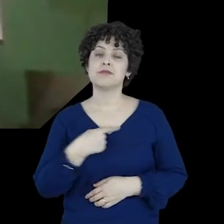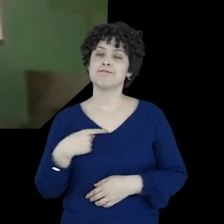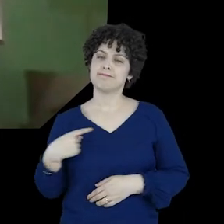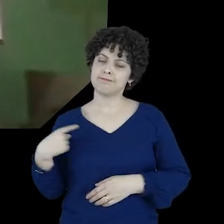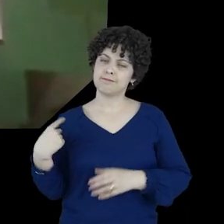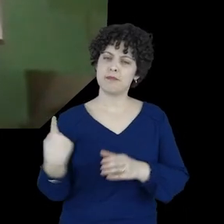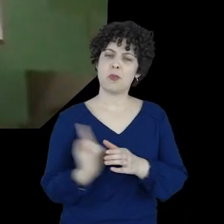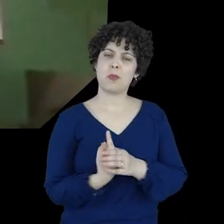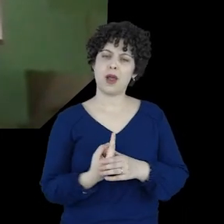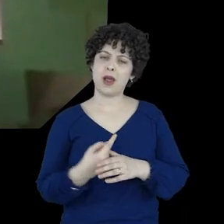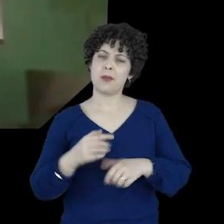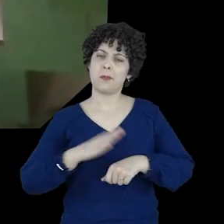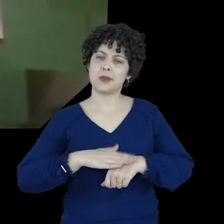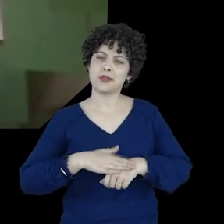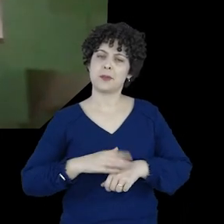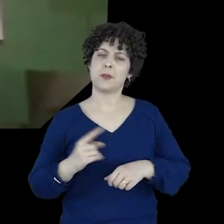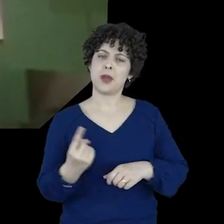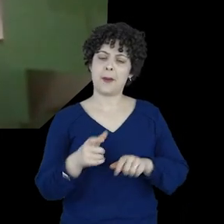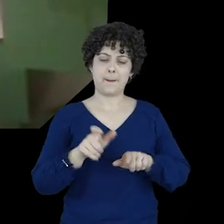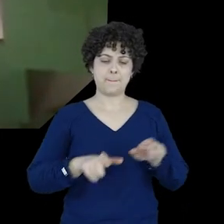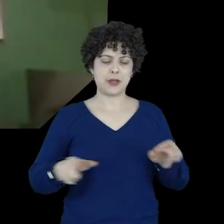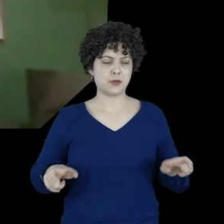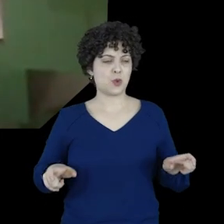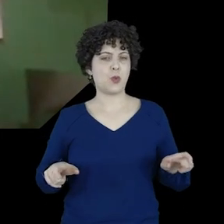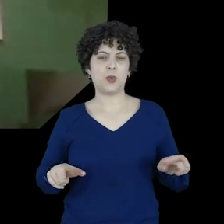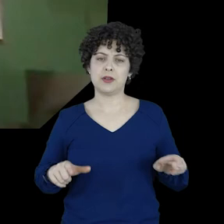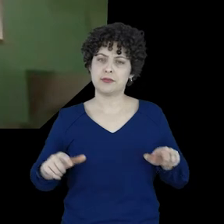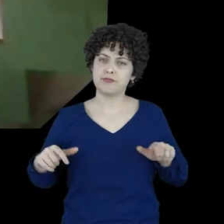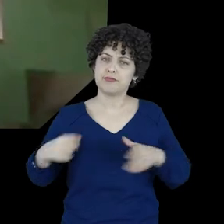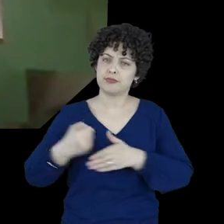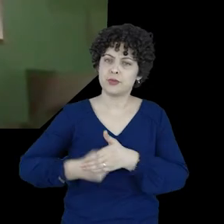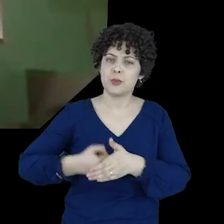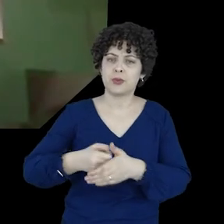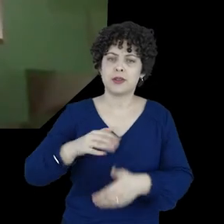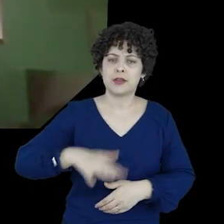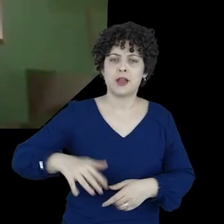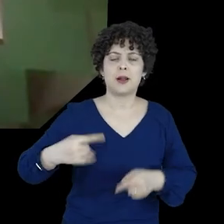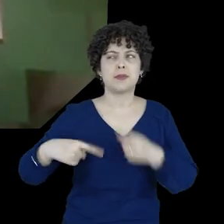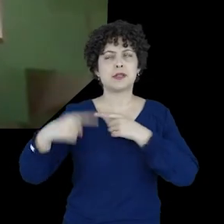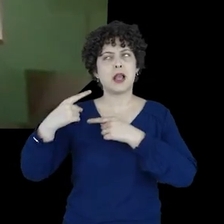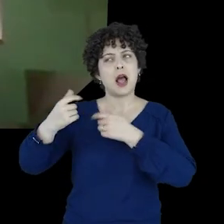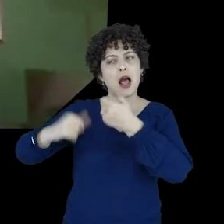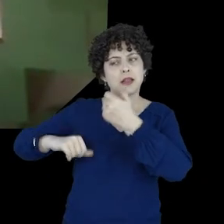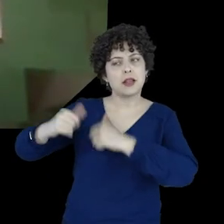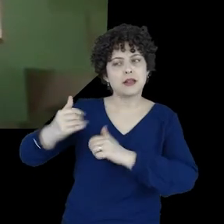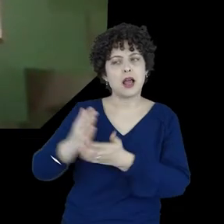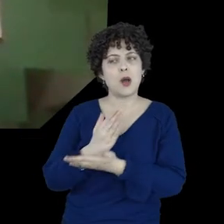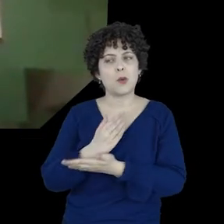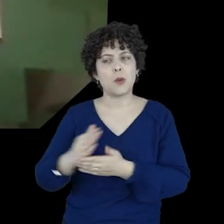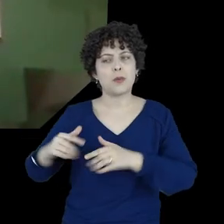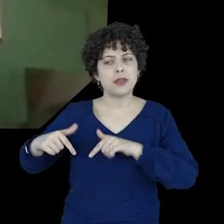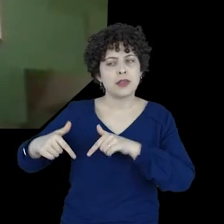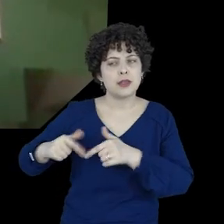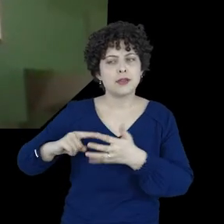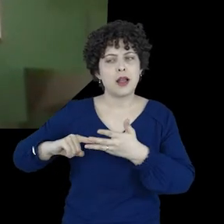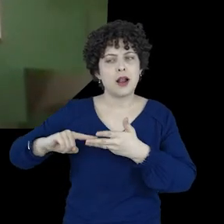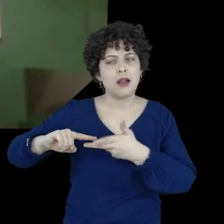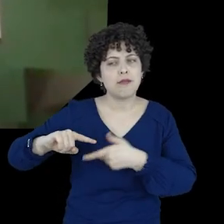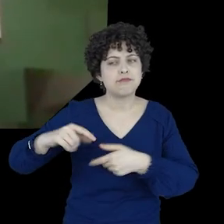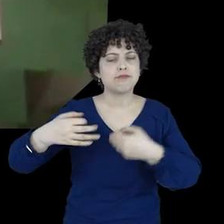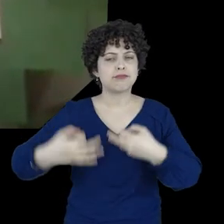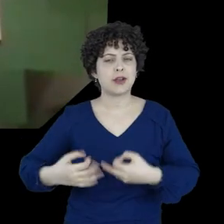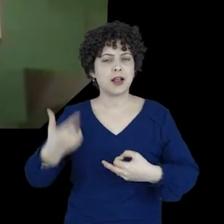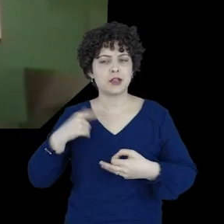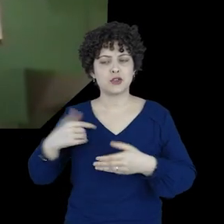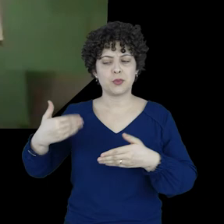Então, nós, como atores nesse espaço, também temos que voltar e analisar algumas dessas intervenções para